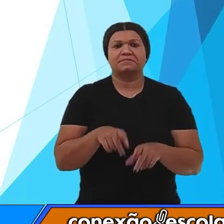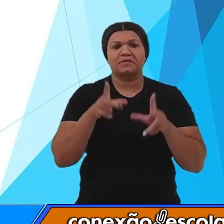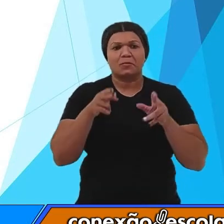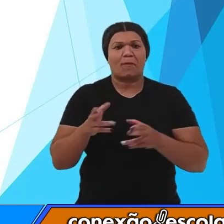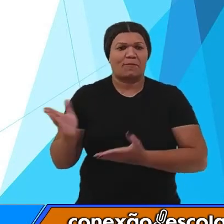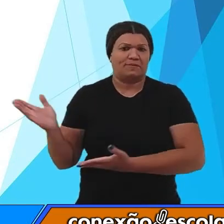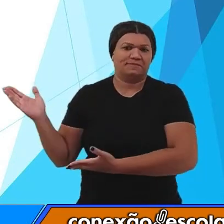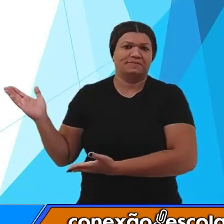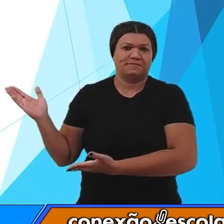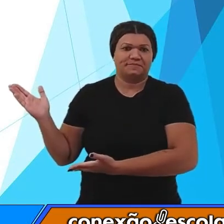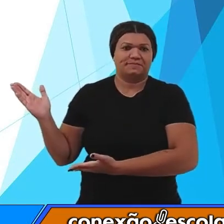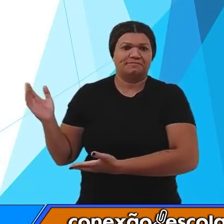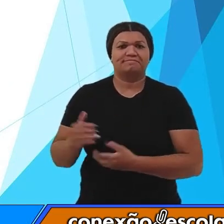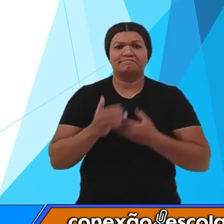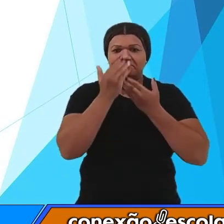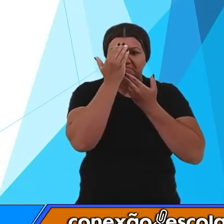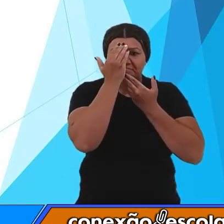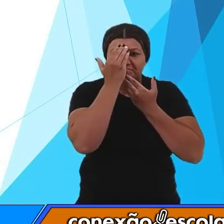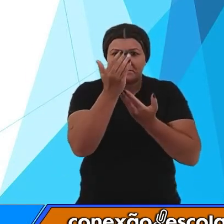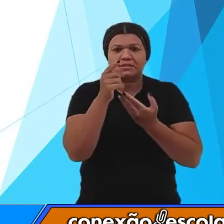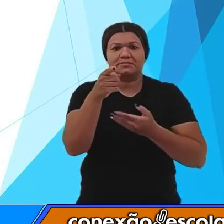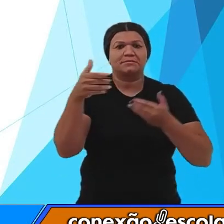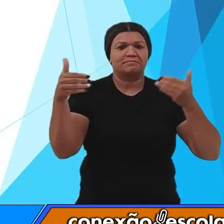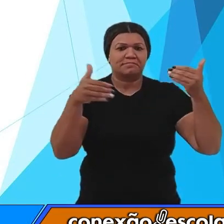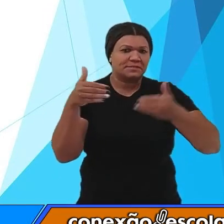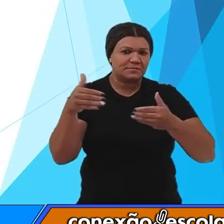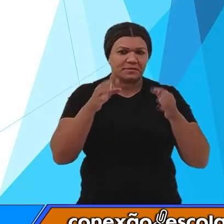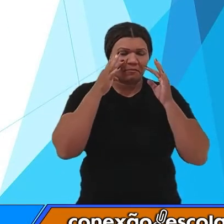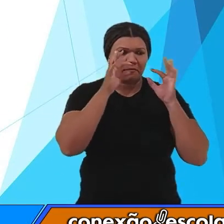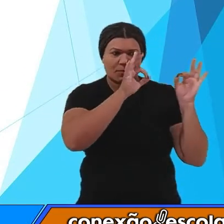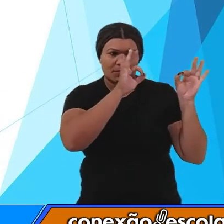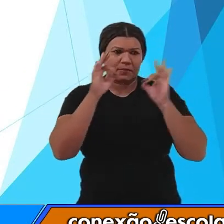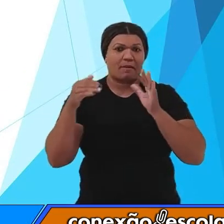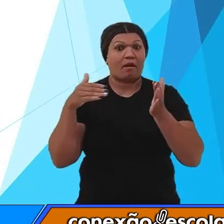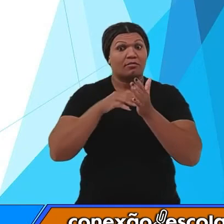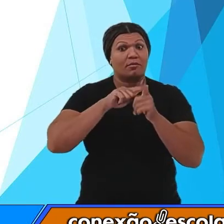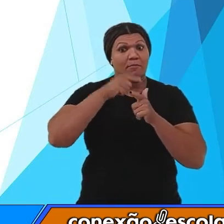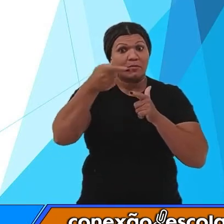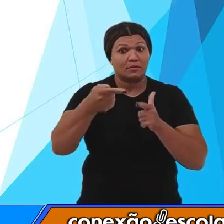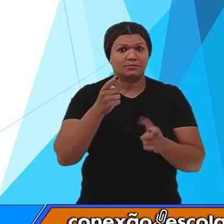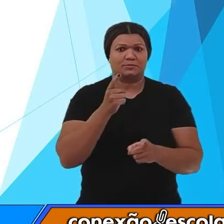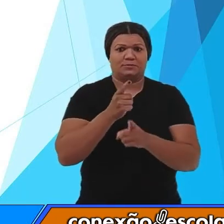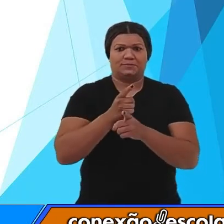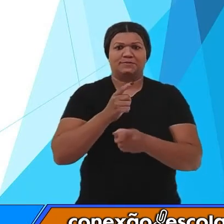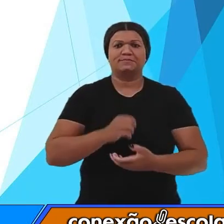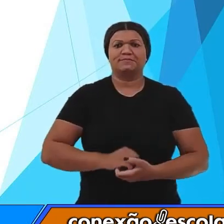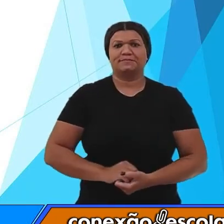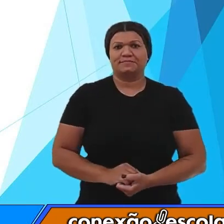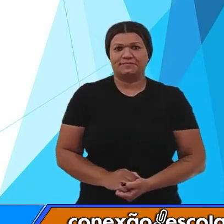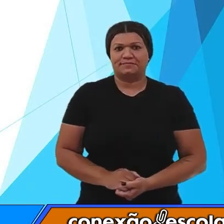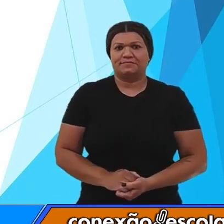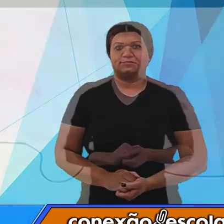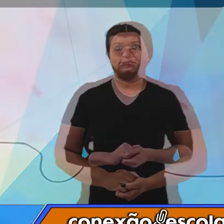ou menos assim. Muito obrigado pela sua participação e até o nosso próximo encontro.